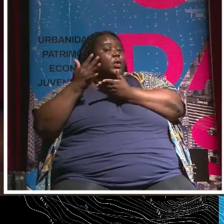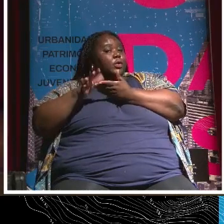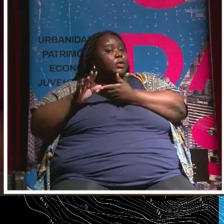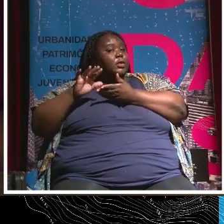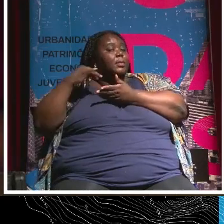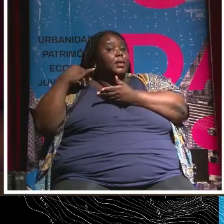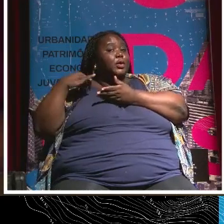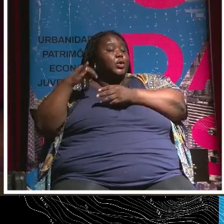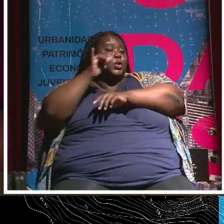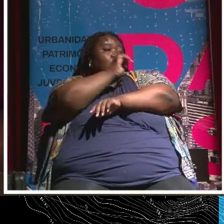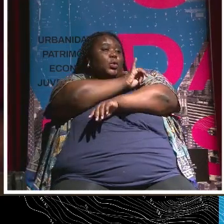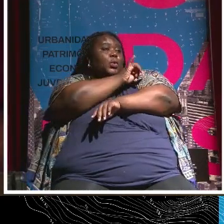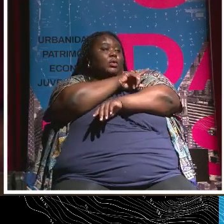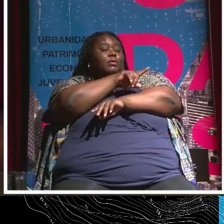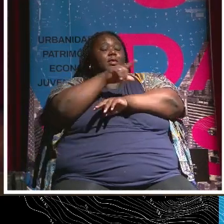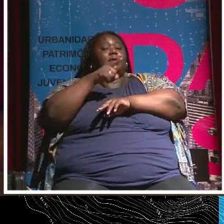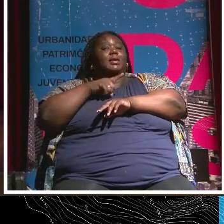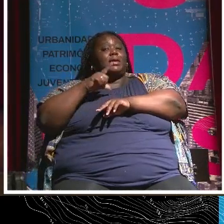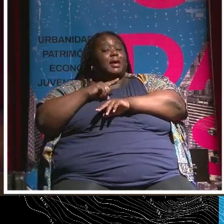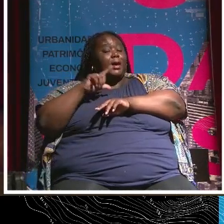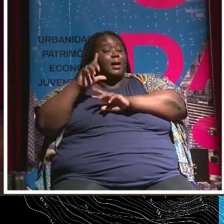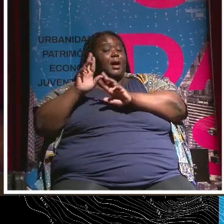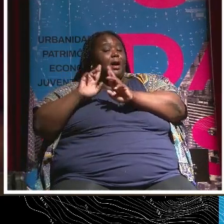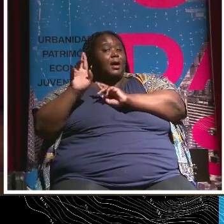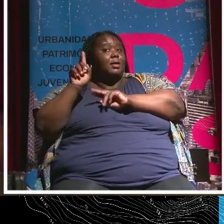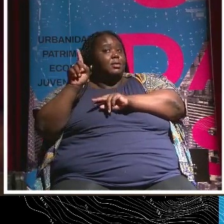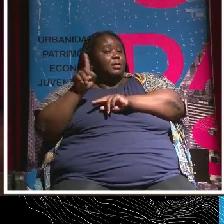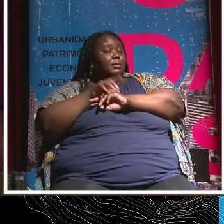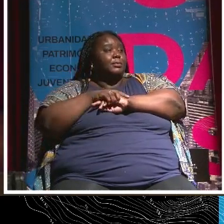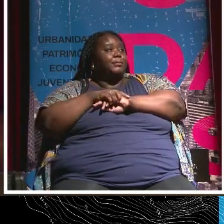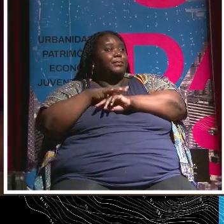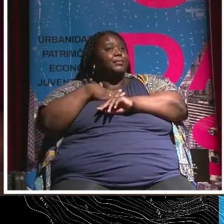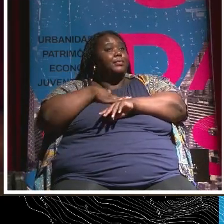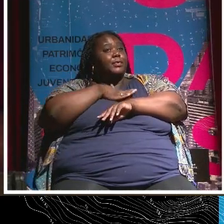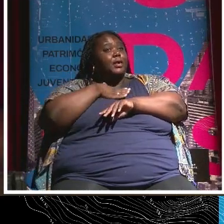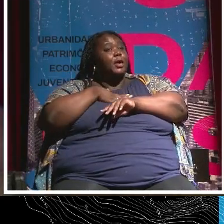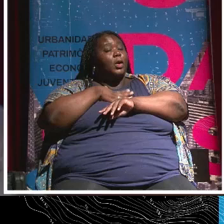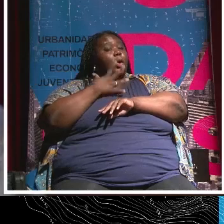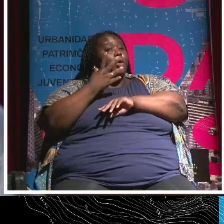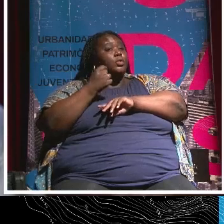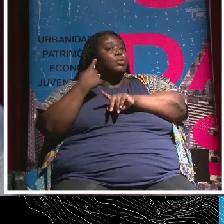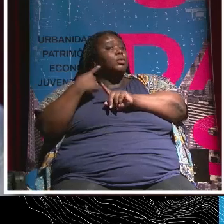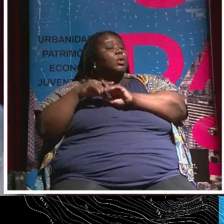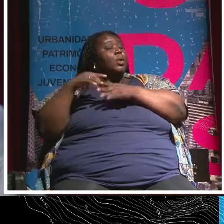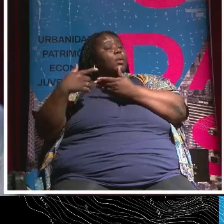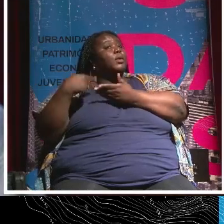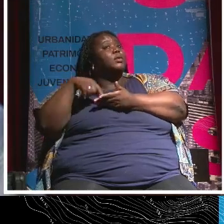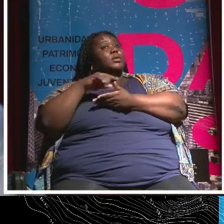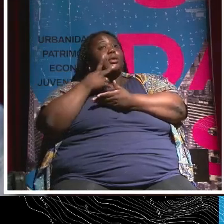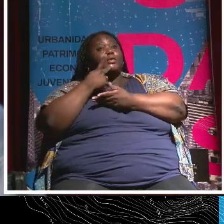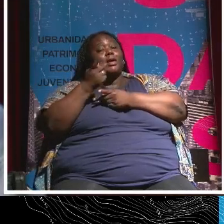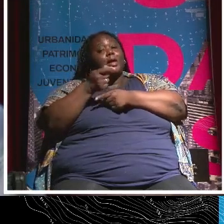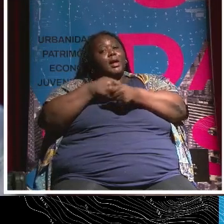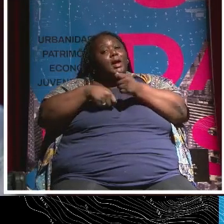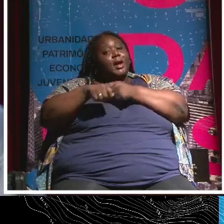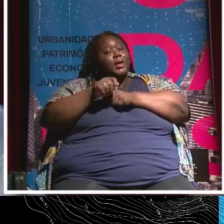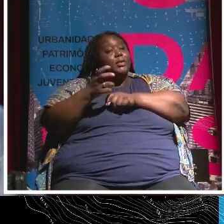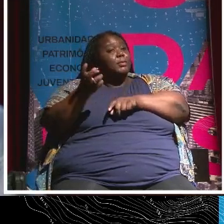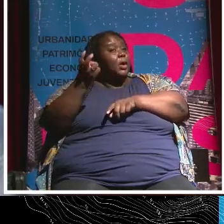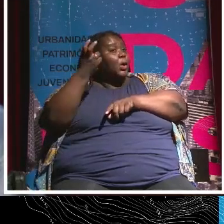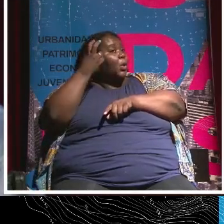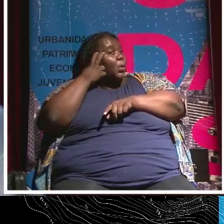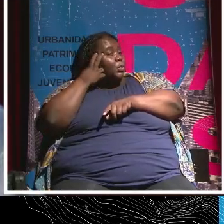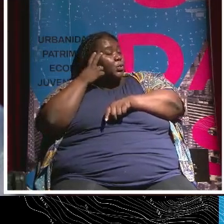você estabelece essa relação. Eu gosto muito desse exemplo quando a gente coloca economia com cultura no